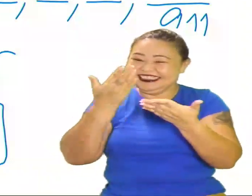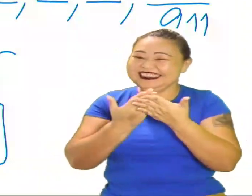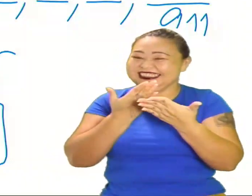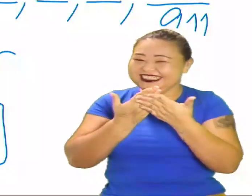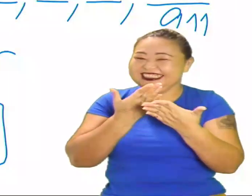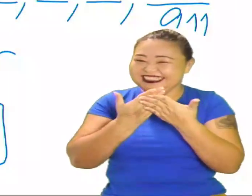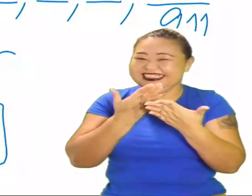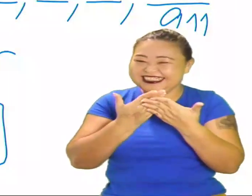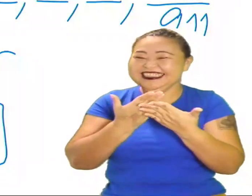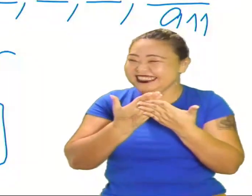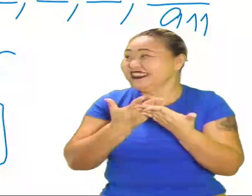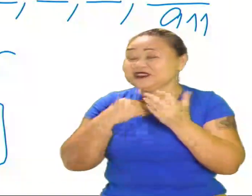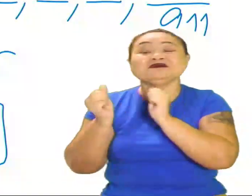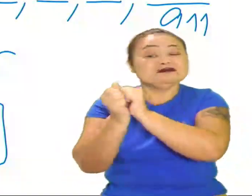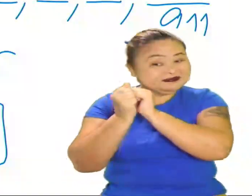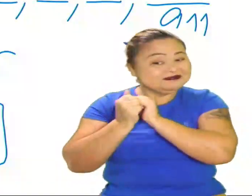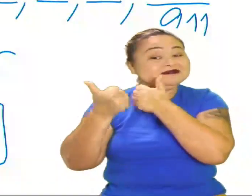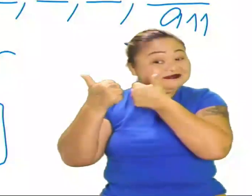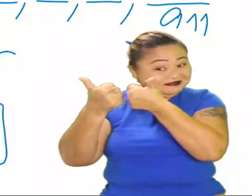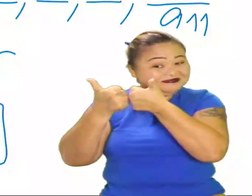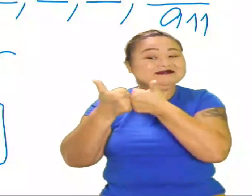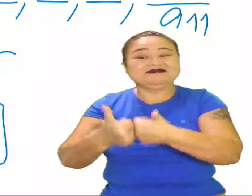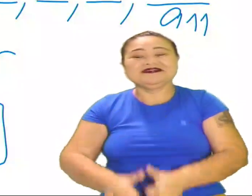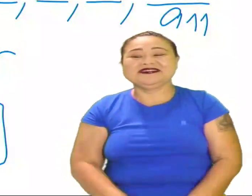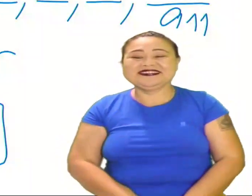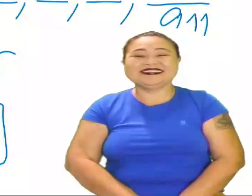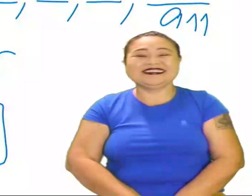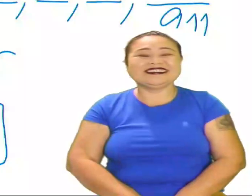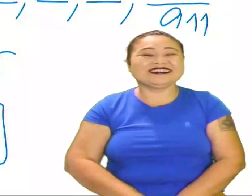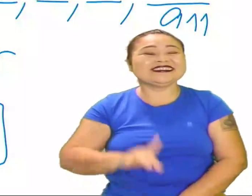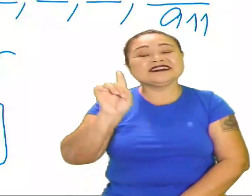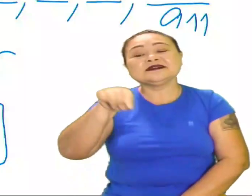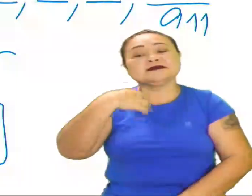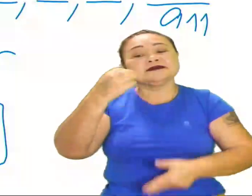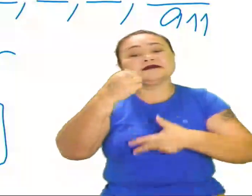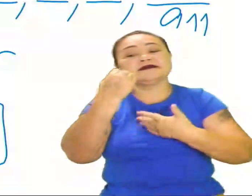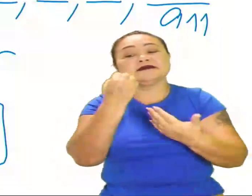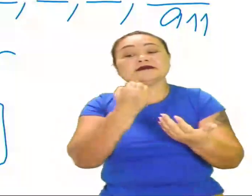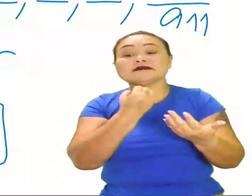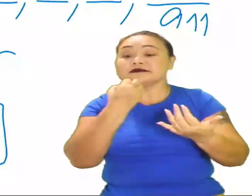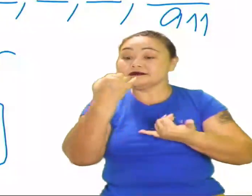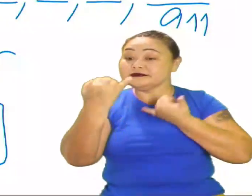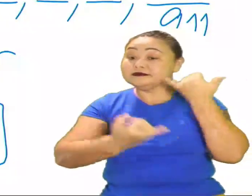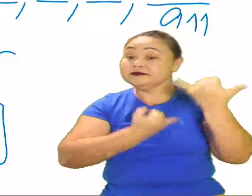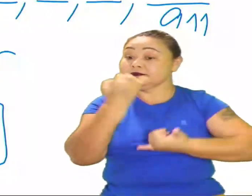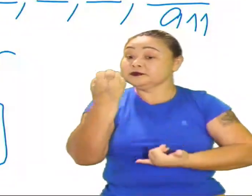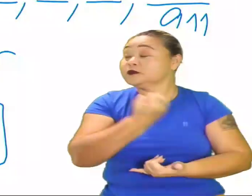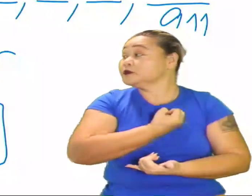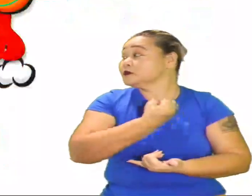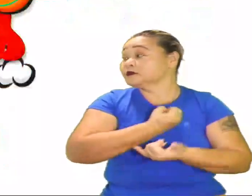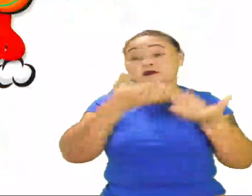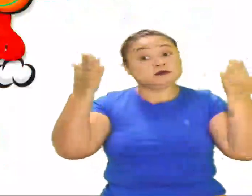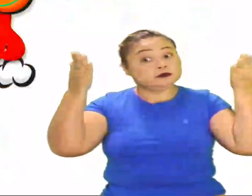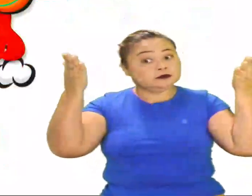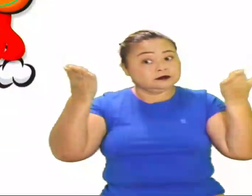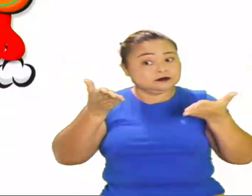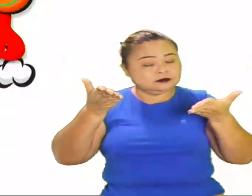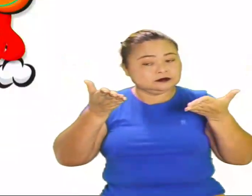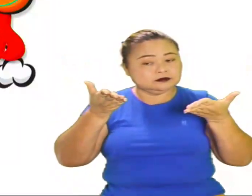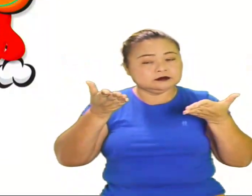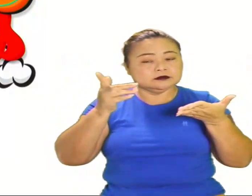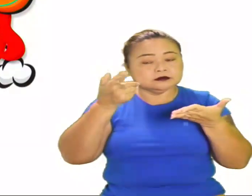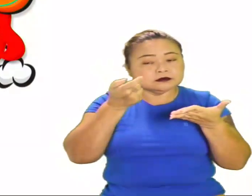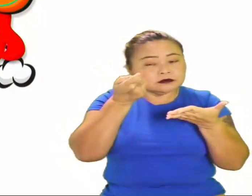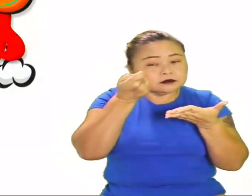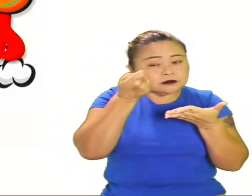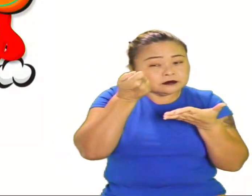né? Se diverte junto aqui com a gente, isso é que vale a pena. Vamos no Brincando com os Números? E o Brincando com os Números hoje é um pouquinho